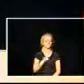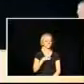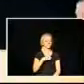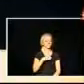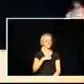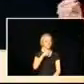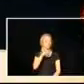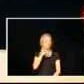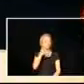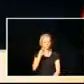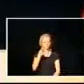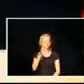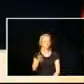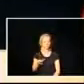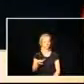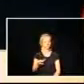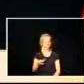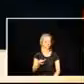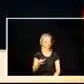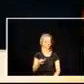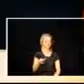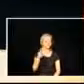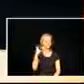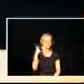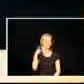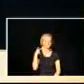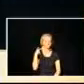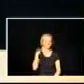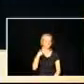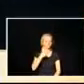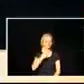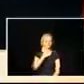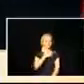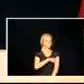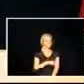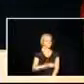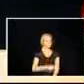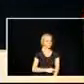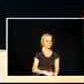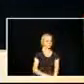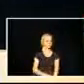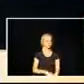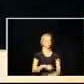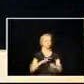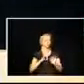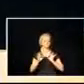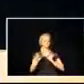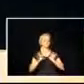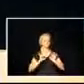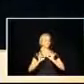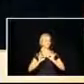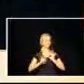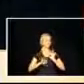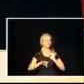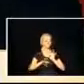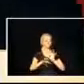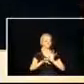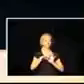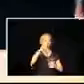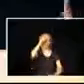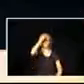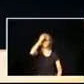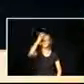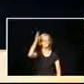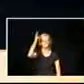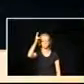vereadores que votaram anteriormente ao projeto do prefeito e manifestar que foi uma